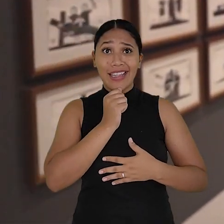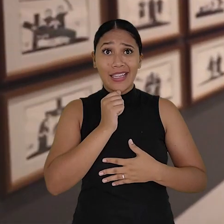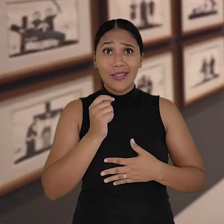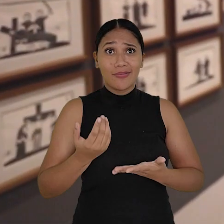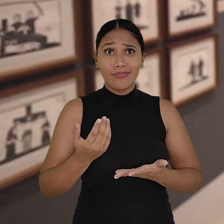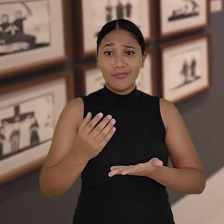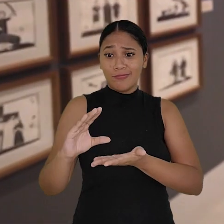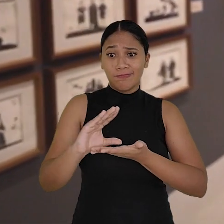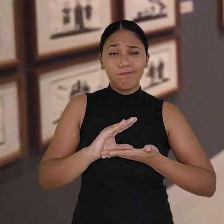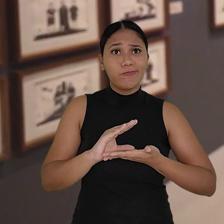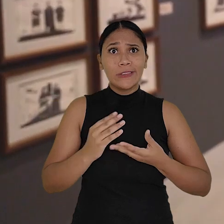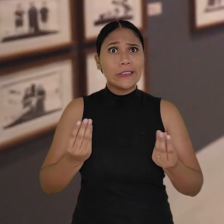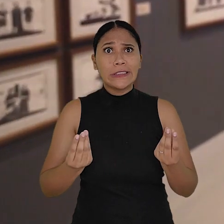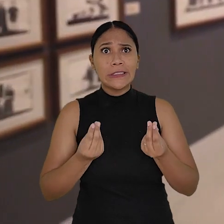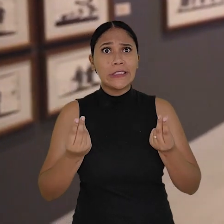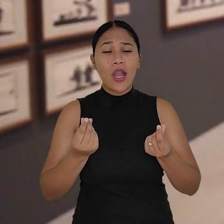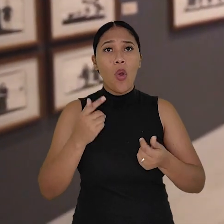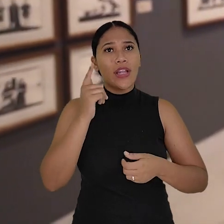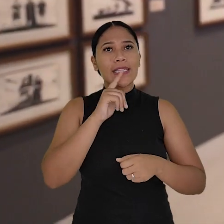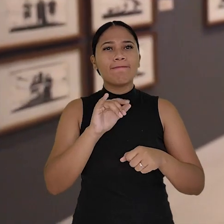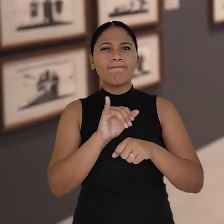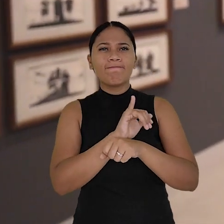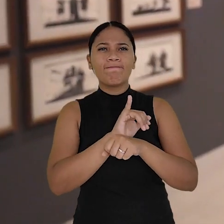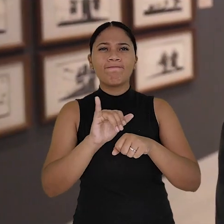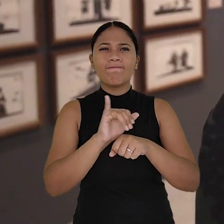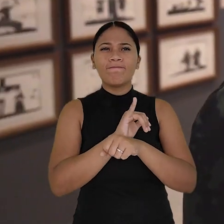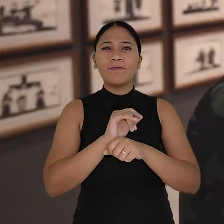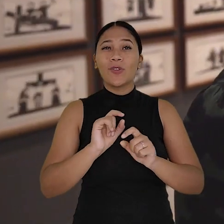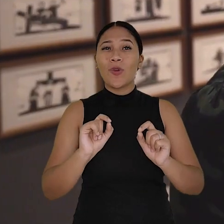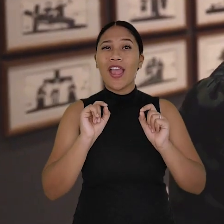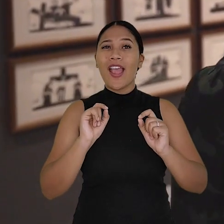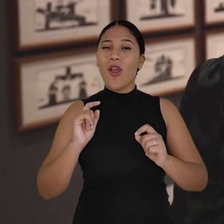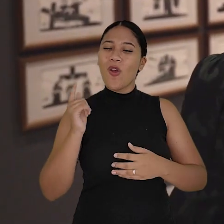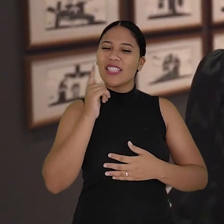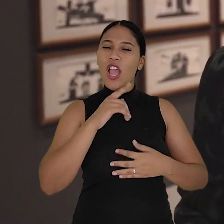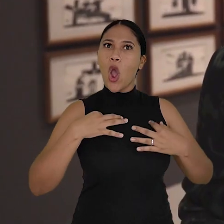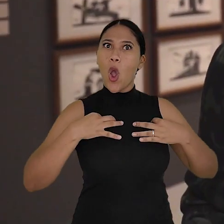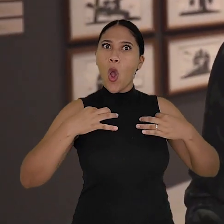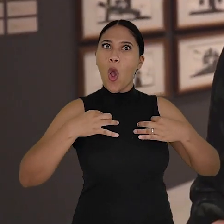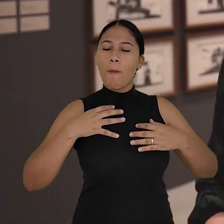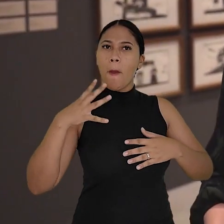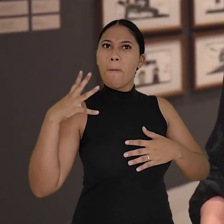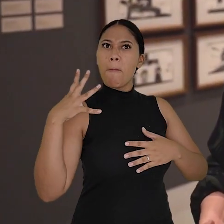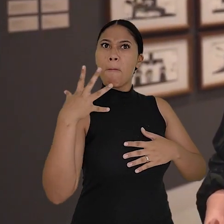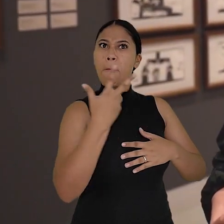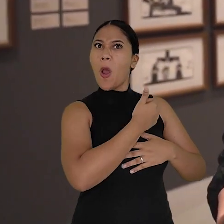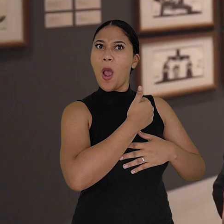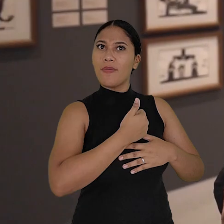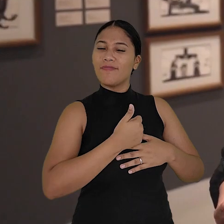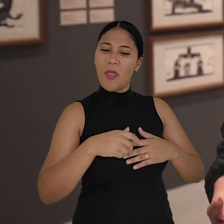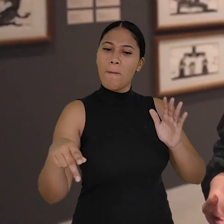recursos praticamente, que eles conseguiam que as festas populares podiam fazer roupas dignas